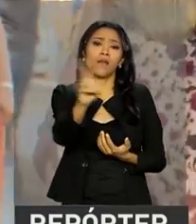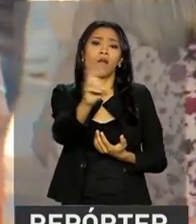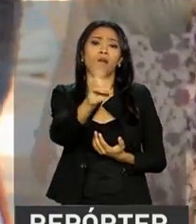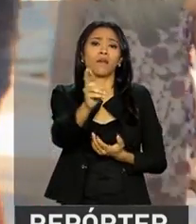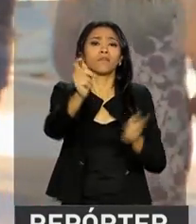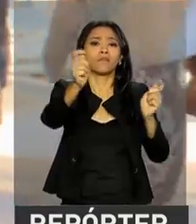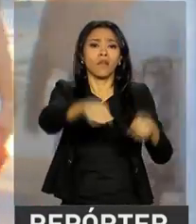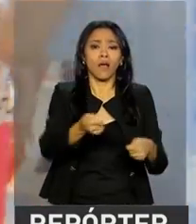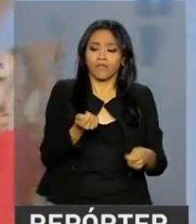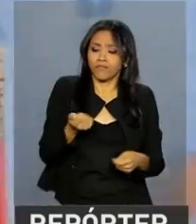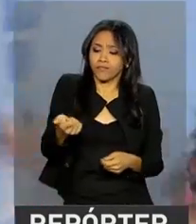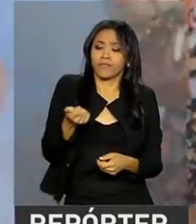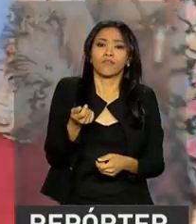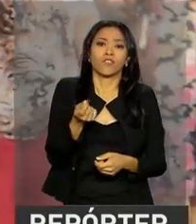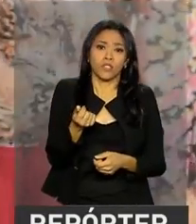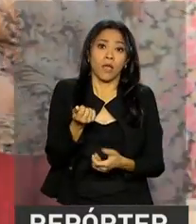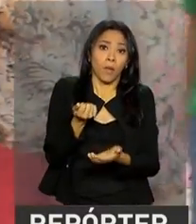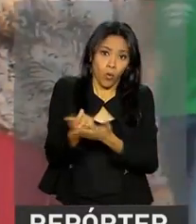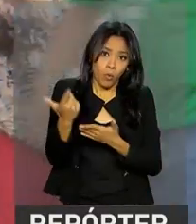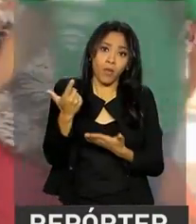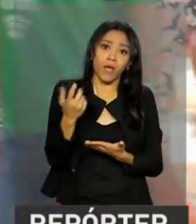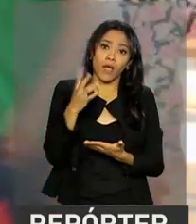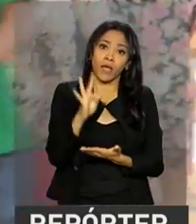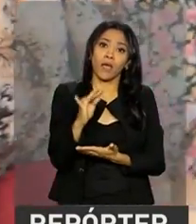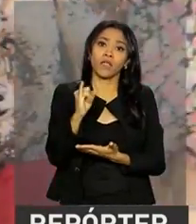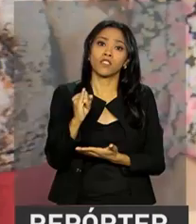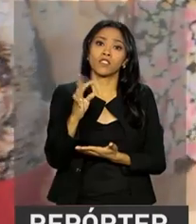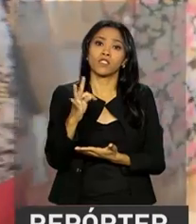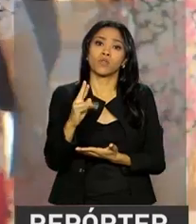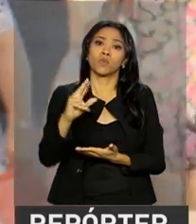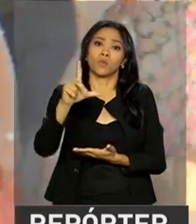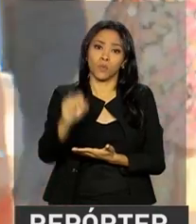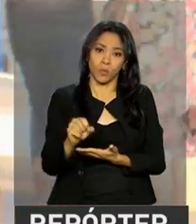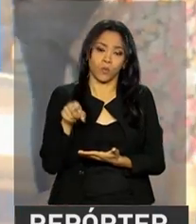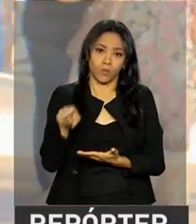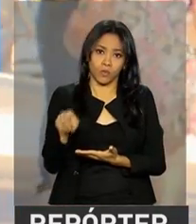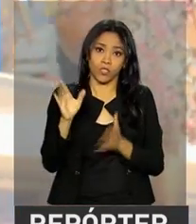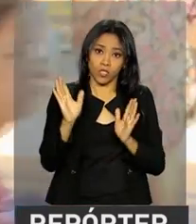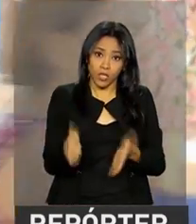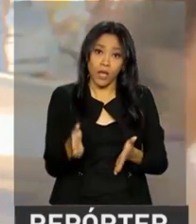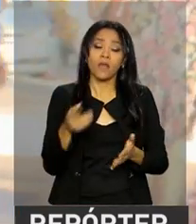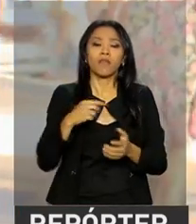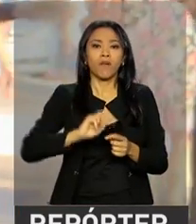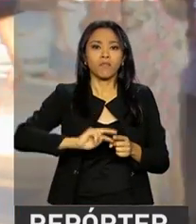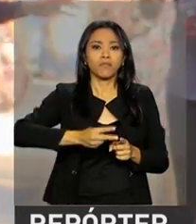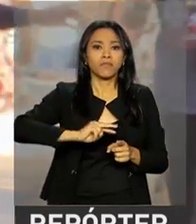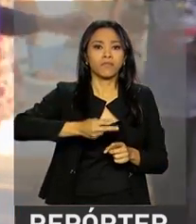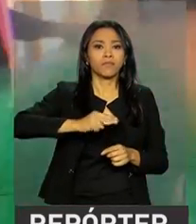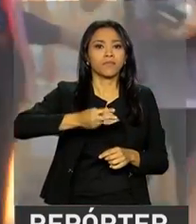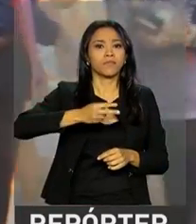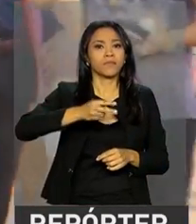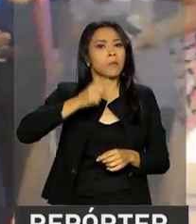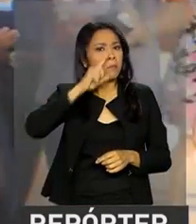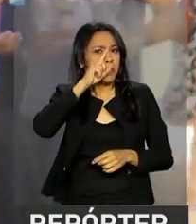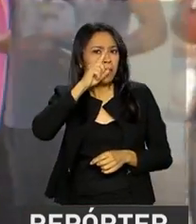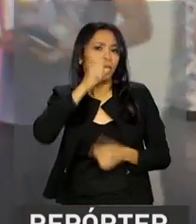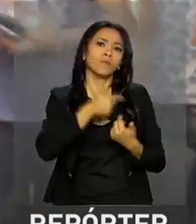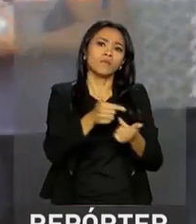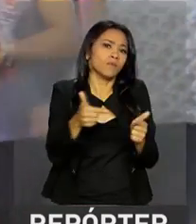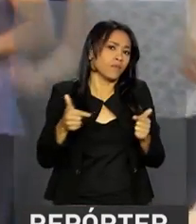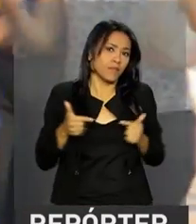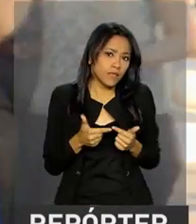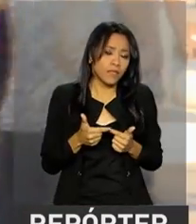é possível comprar títulos públicos as ações são consideradas rentáveis e de baixo risco em